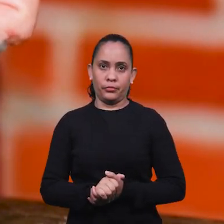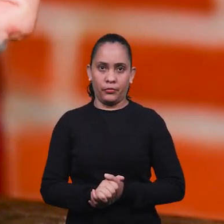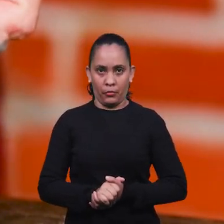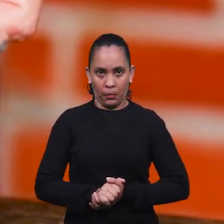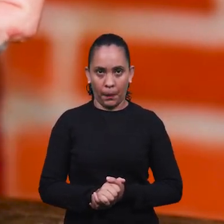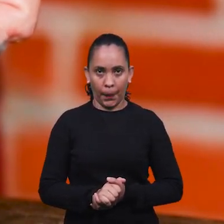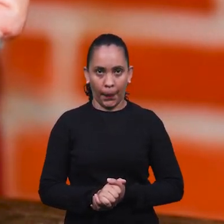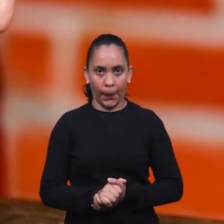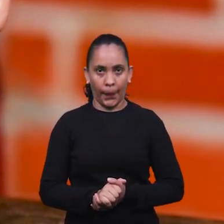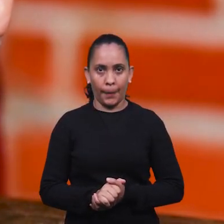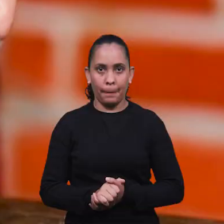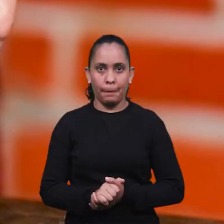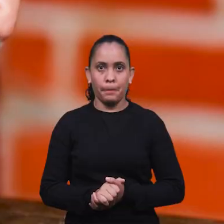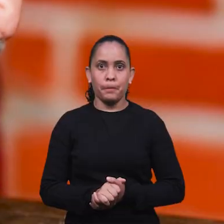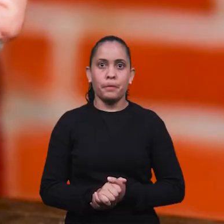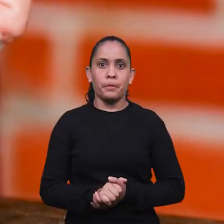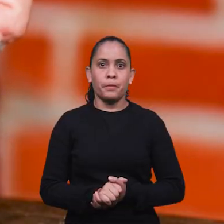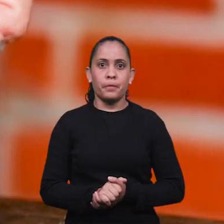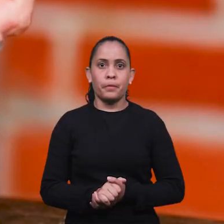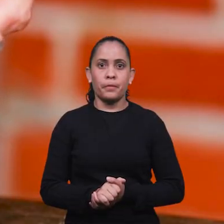Já que não precisa sovar.